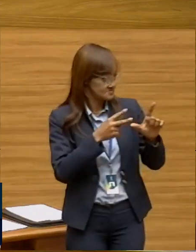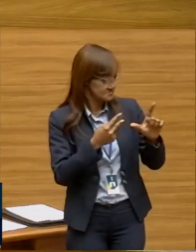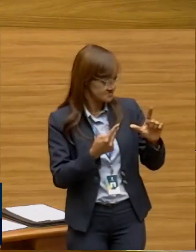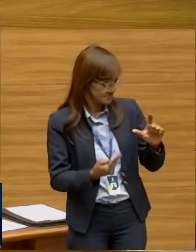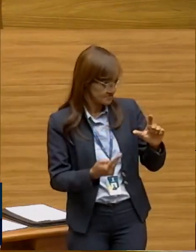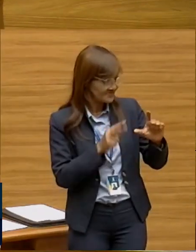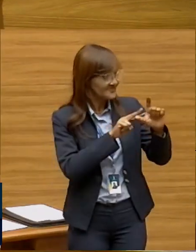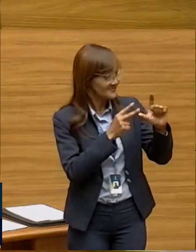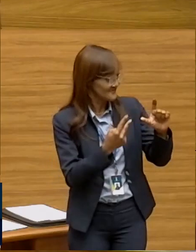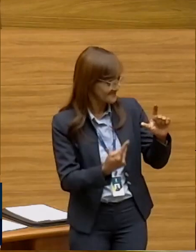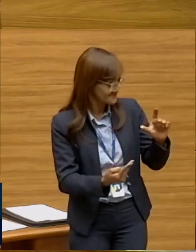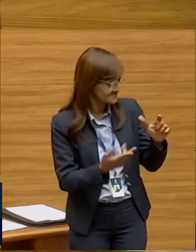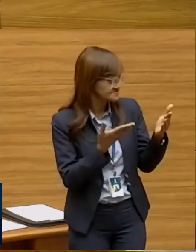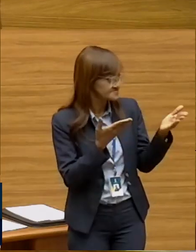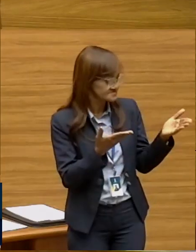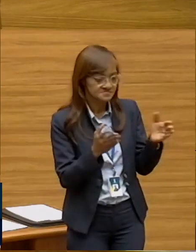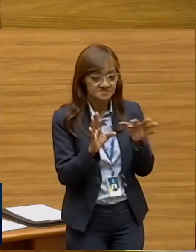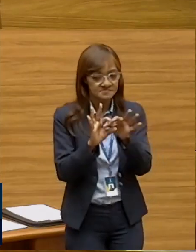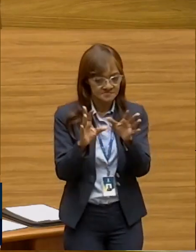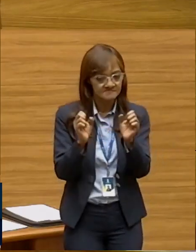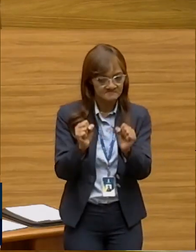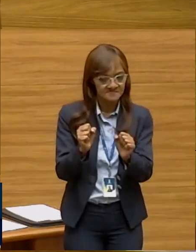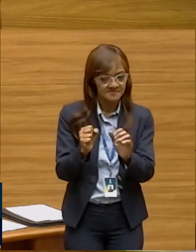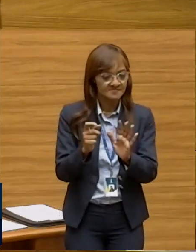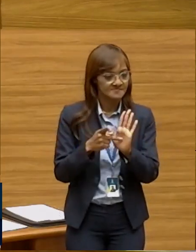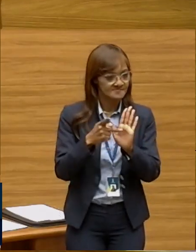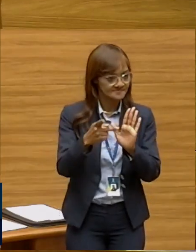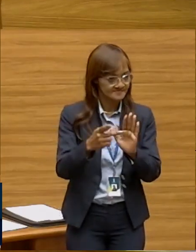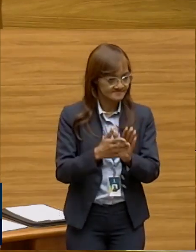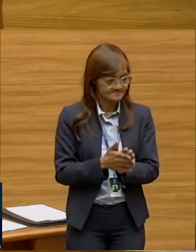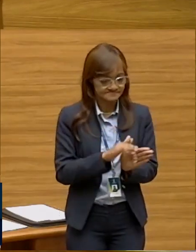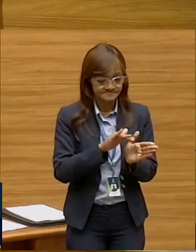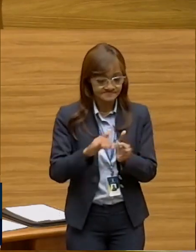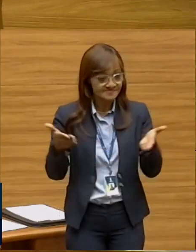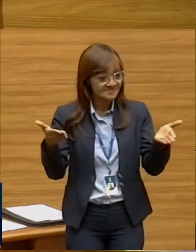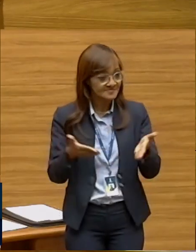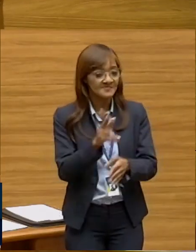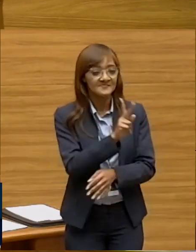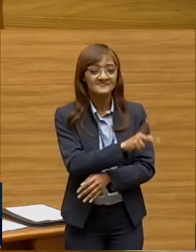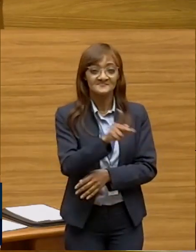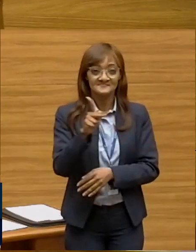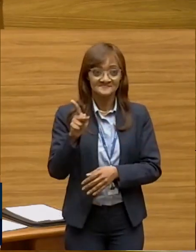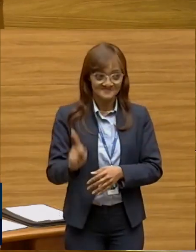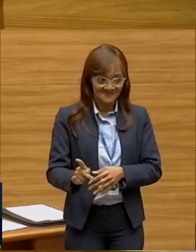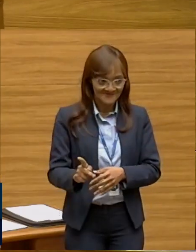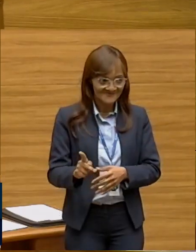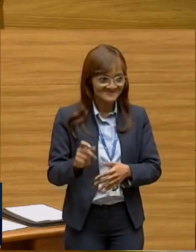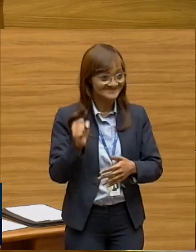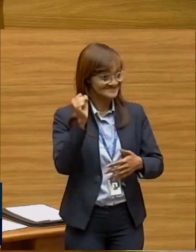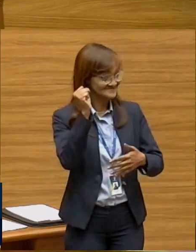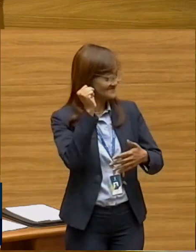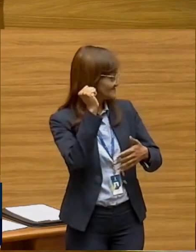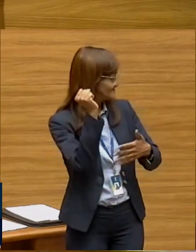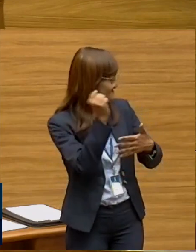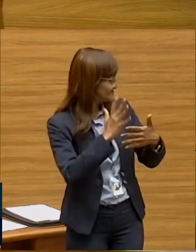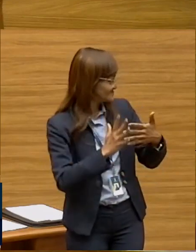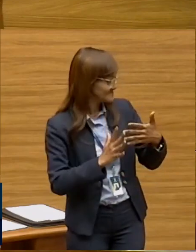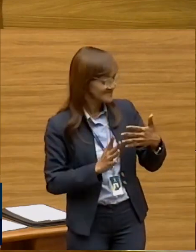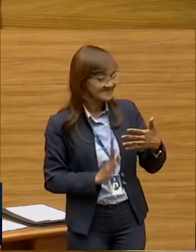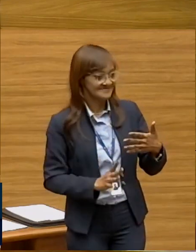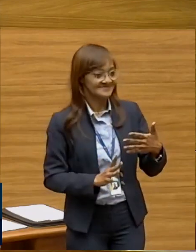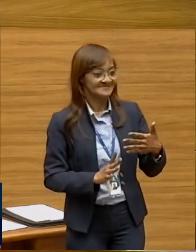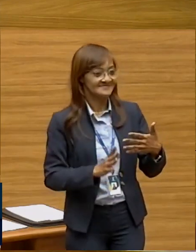têm muita propriedade. Agora, com a palavra, a professora de Libras do Instituto Pedagógico de